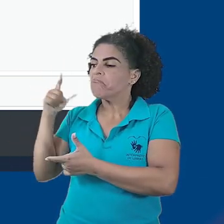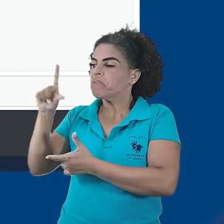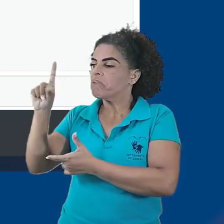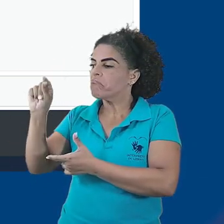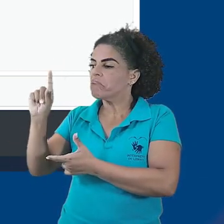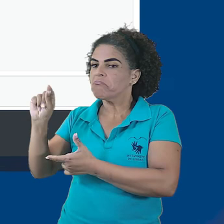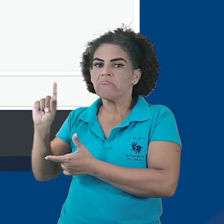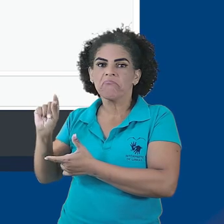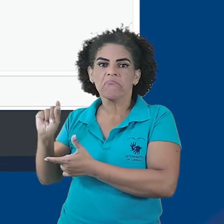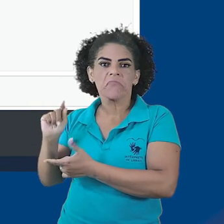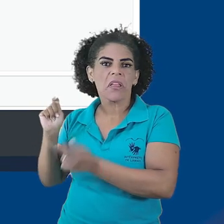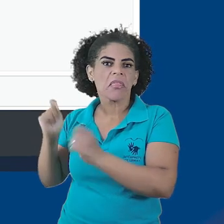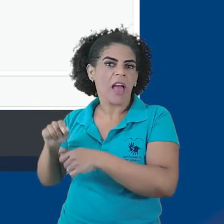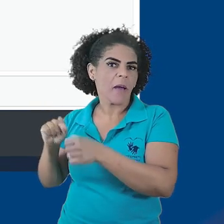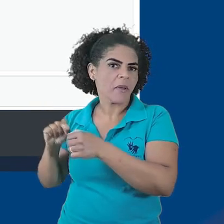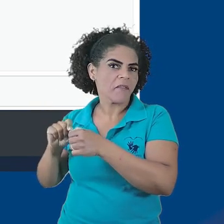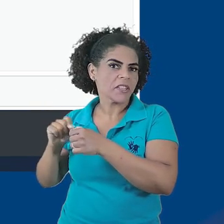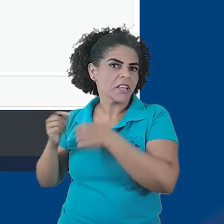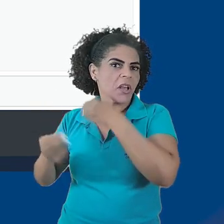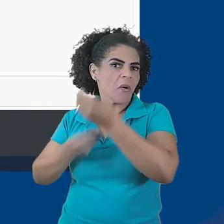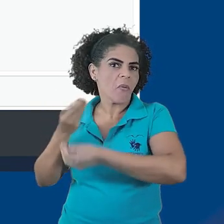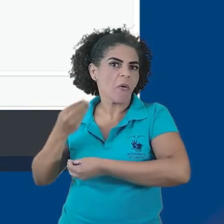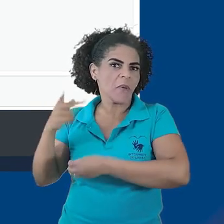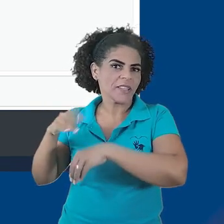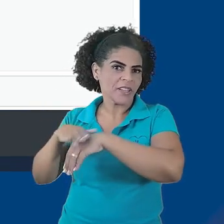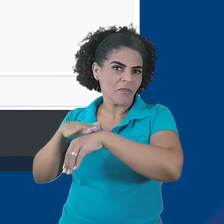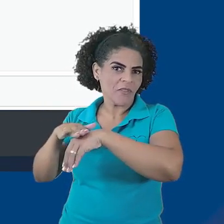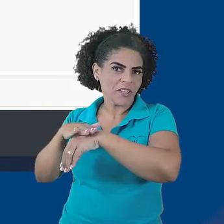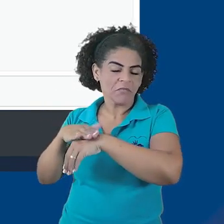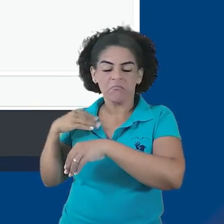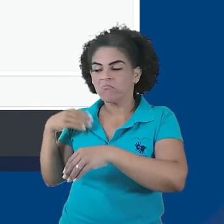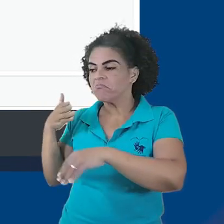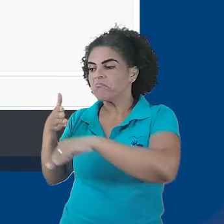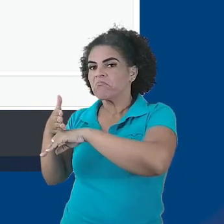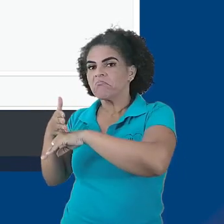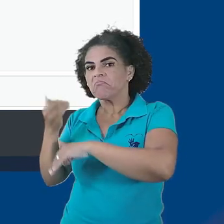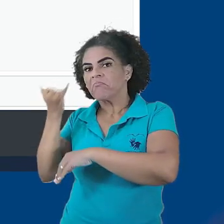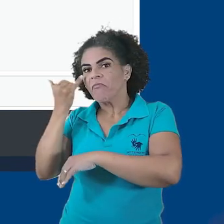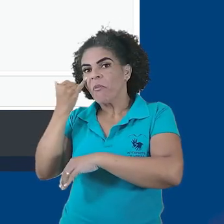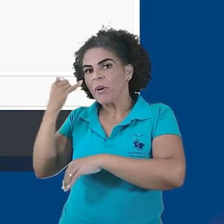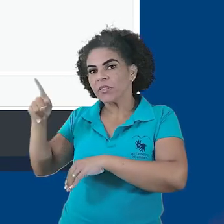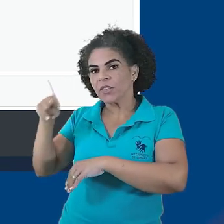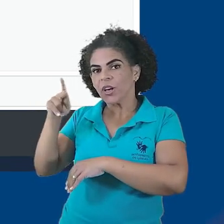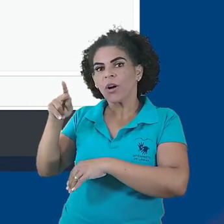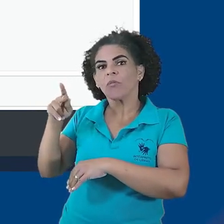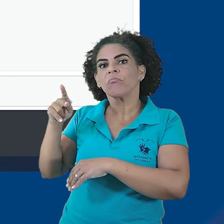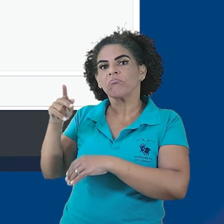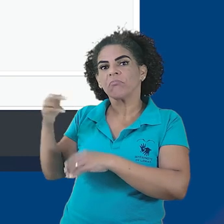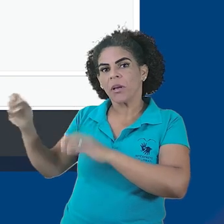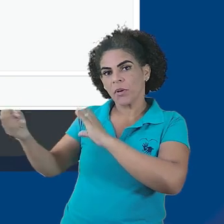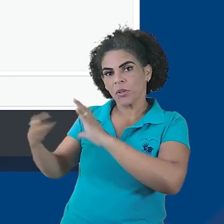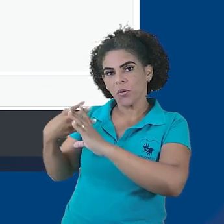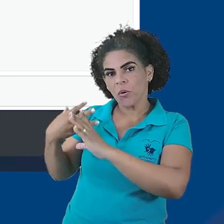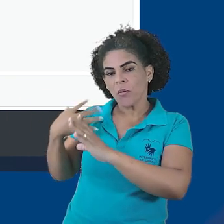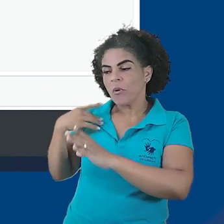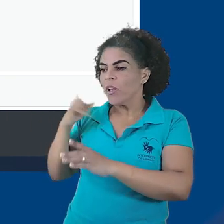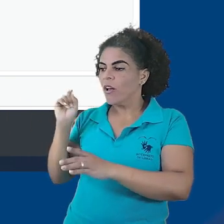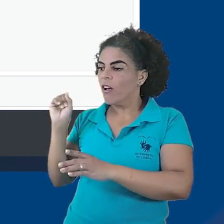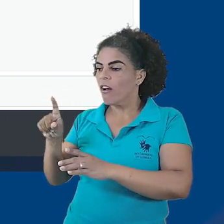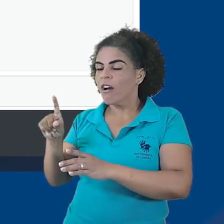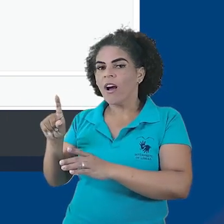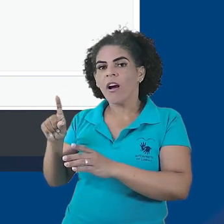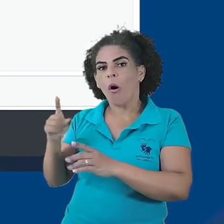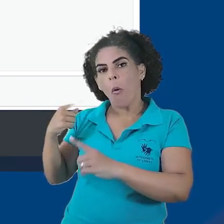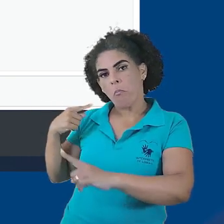e dá acesso às opções do que pode ser feito com essa conversa podemos acessar informações de usuário podemos